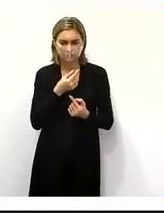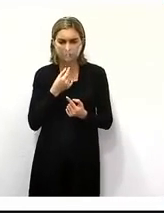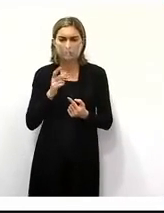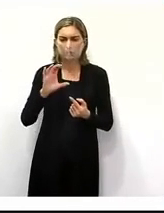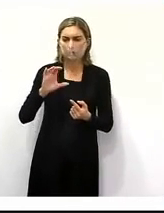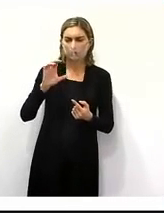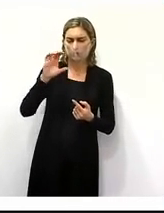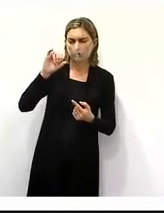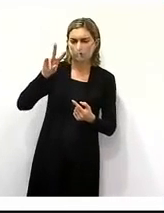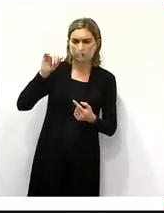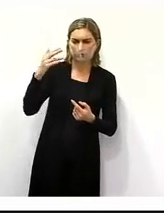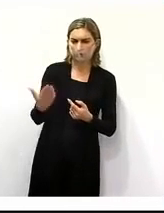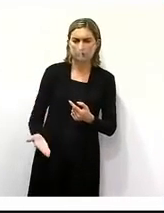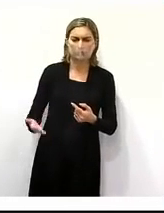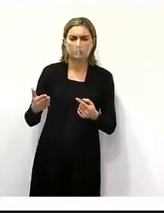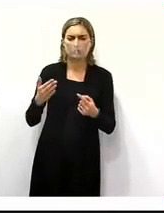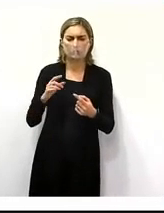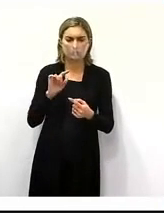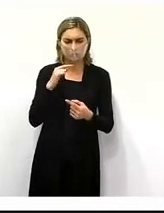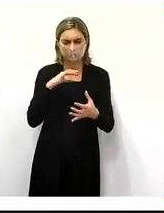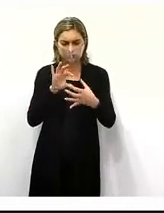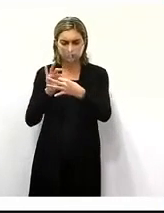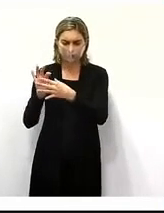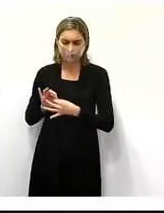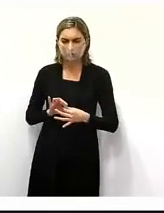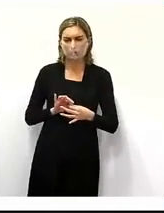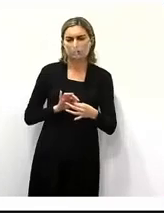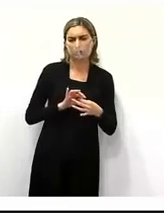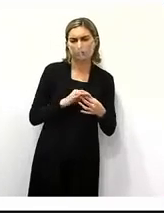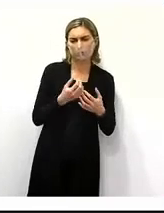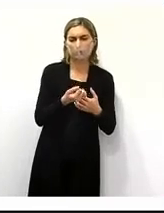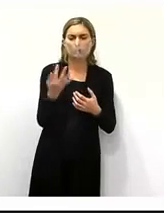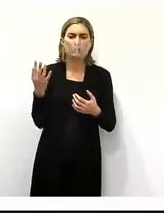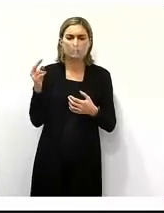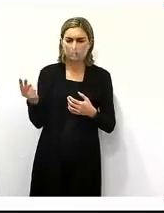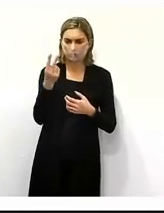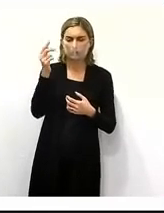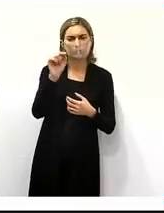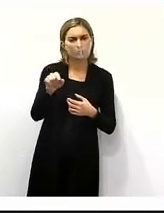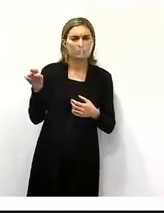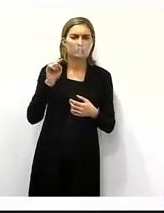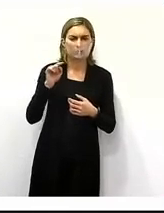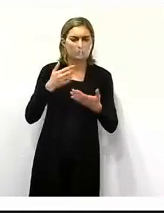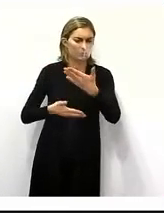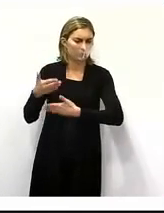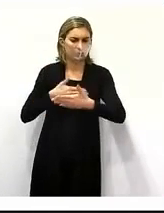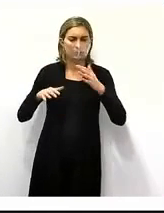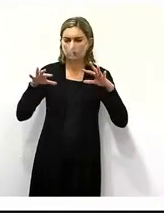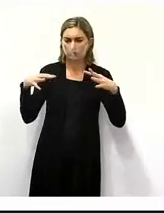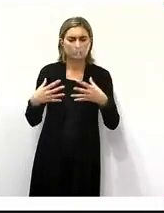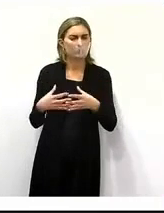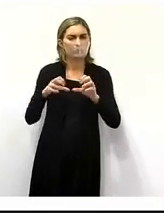é apenas uma unidade fracionária que se liga ao denominador e cujo valor está em sua relação com o